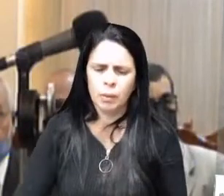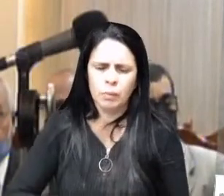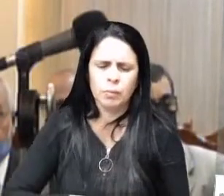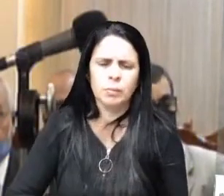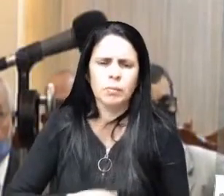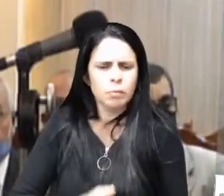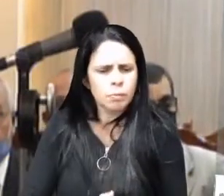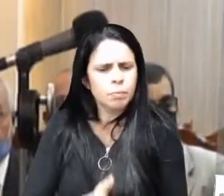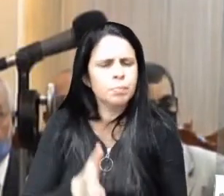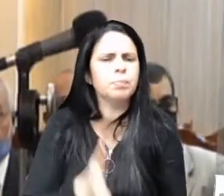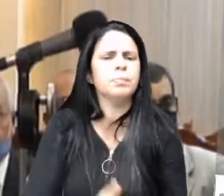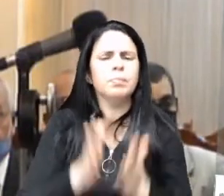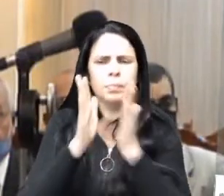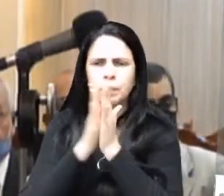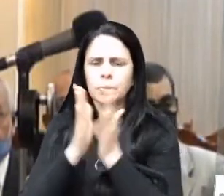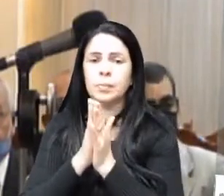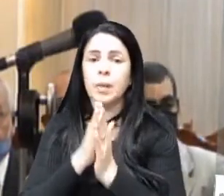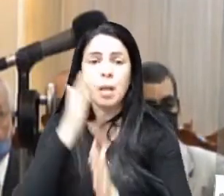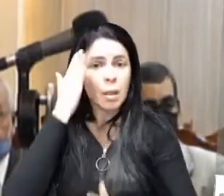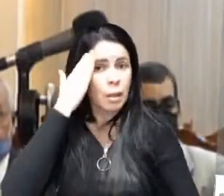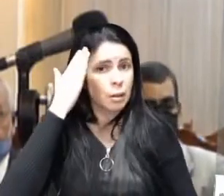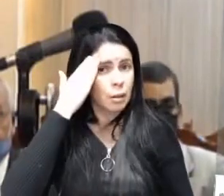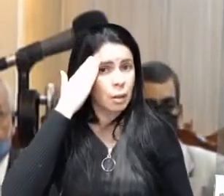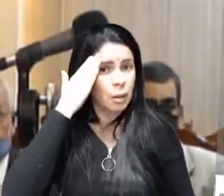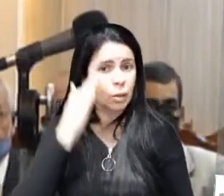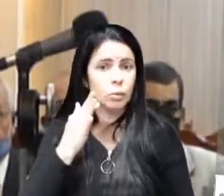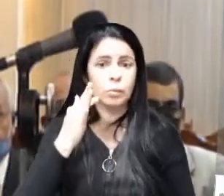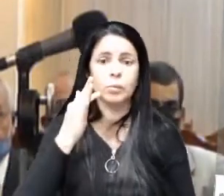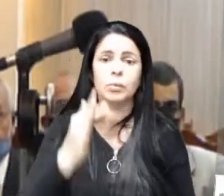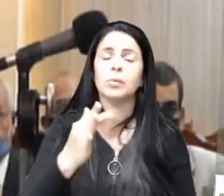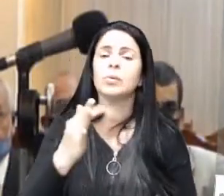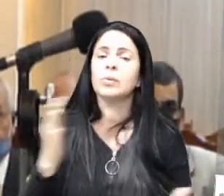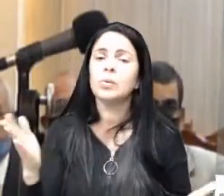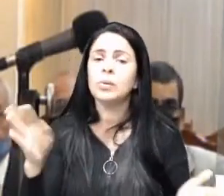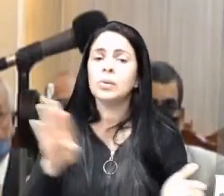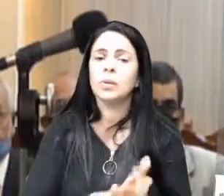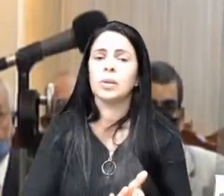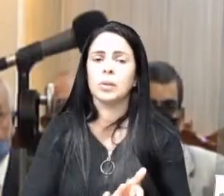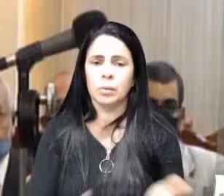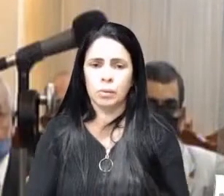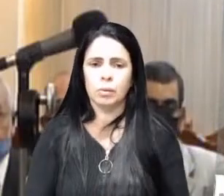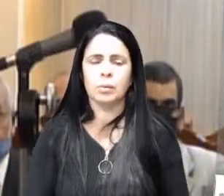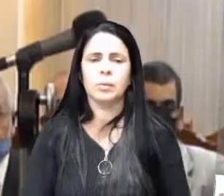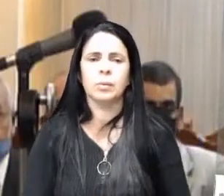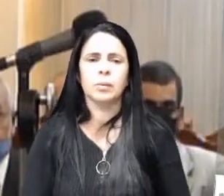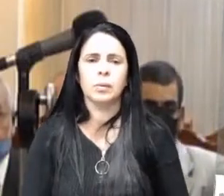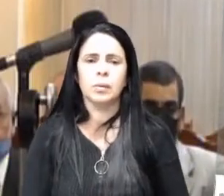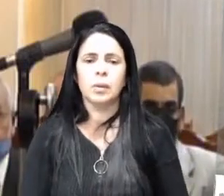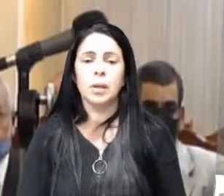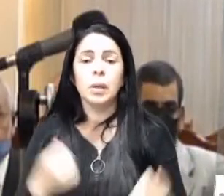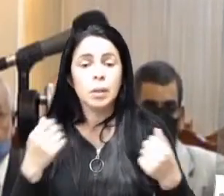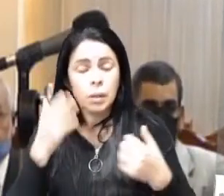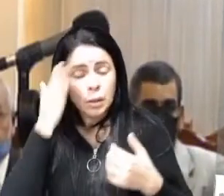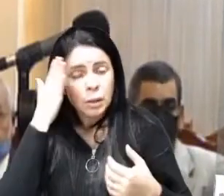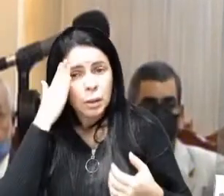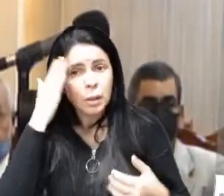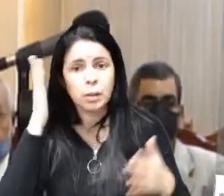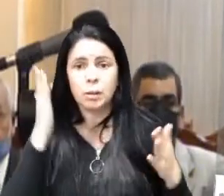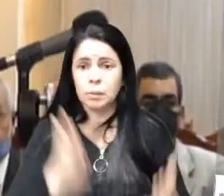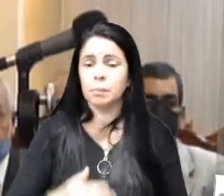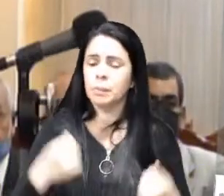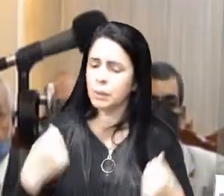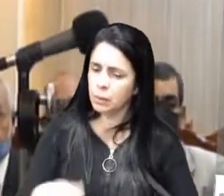Entenda que o futuro já chegou. Entenda que precisa ser sóbrio, precisa ser criterioso,